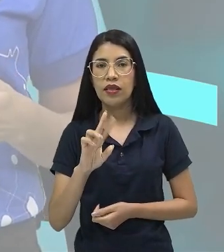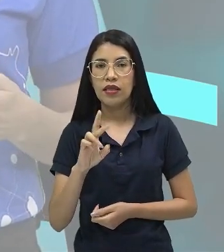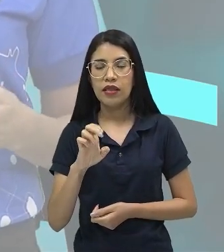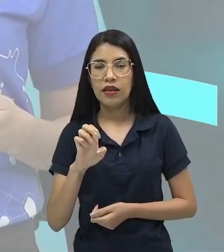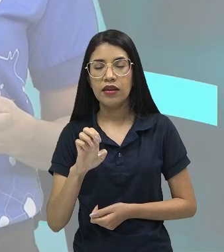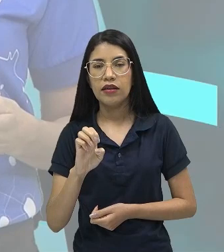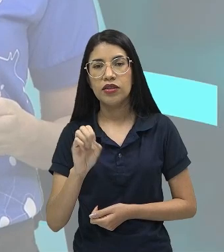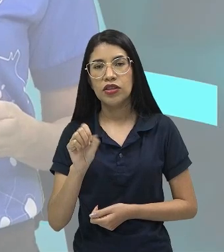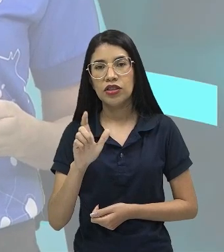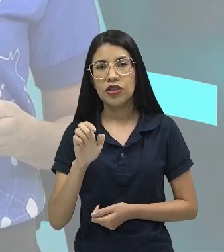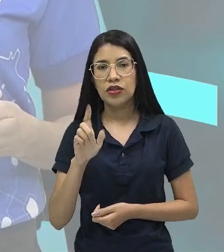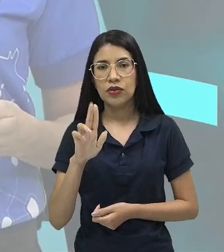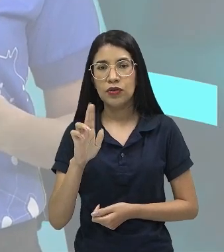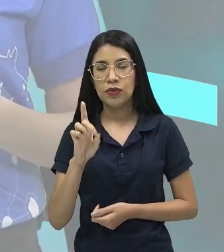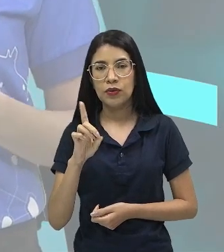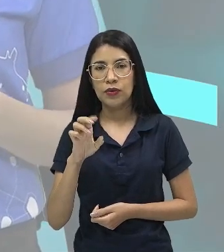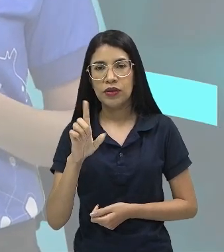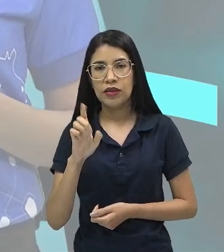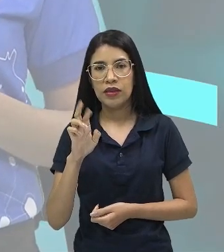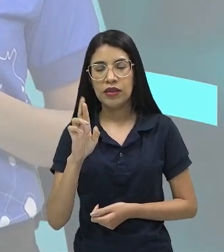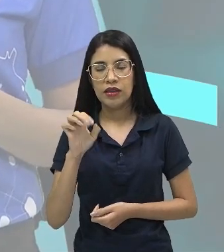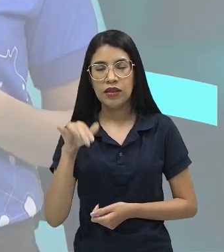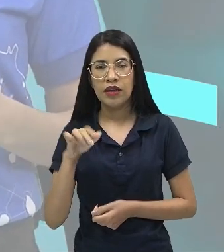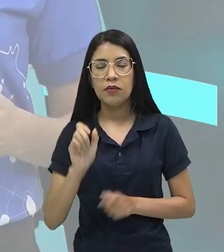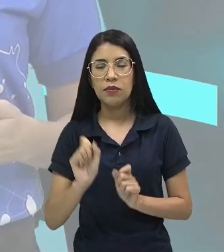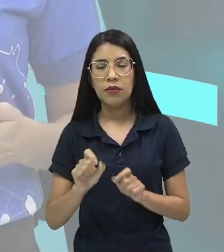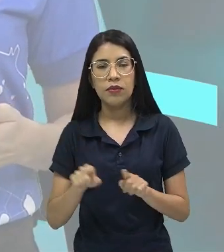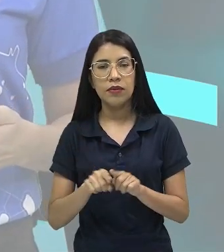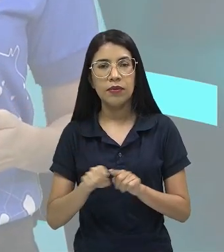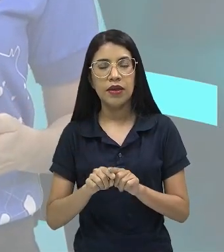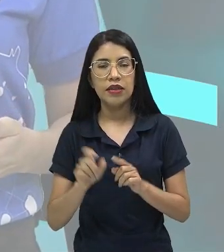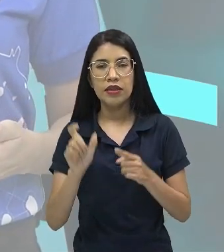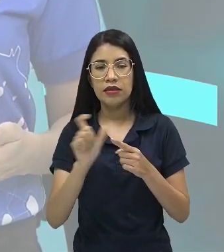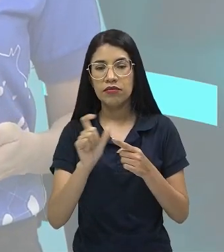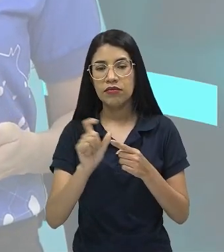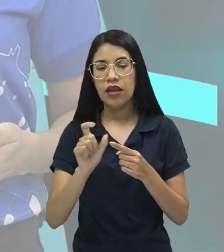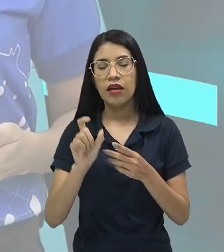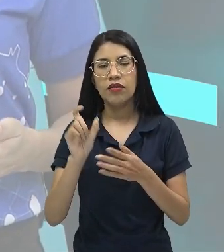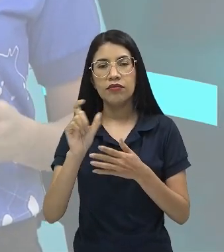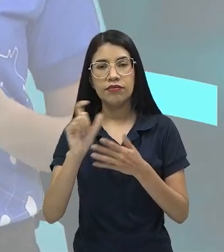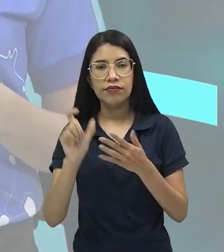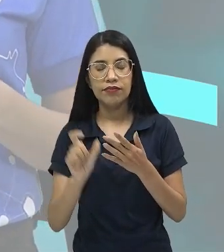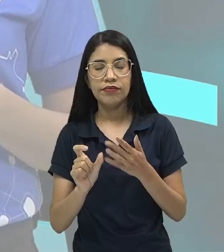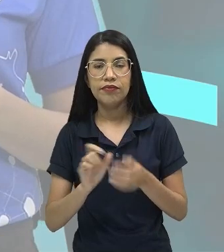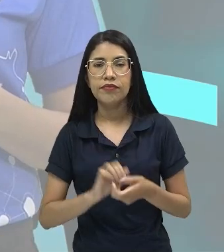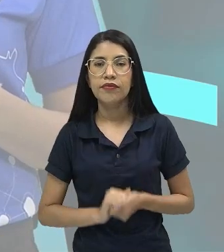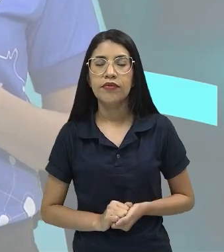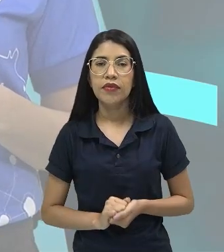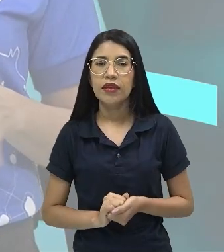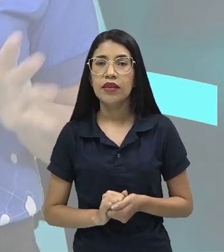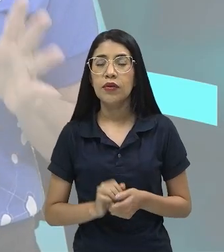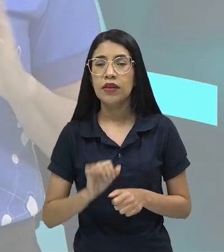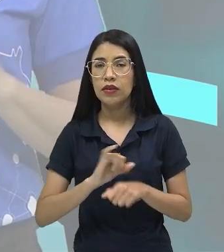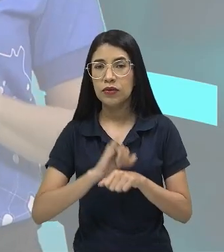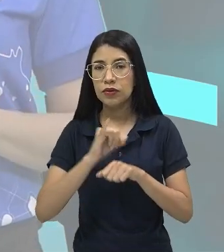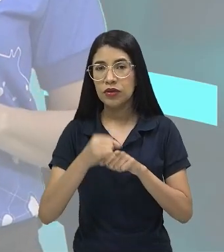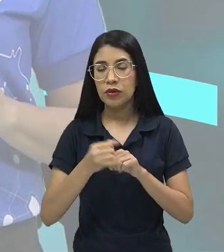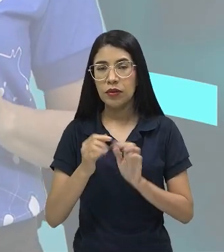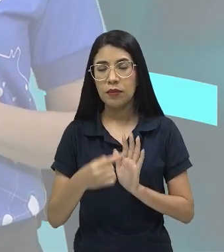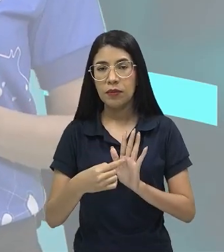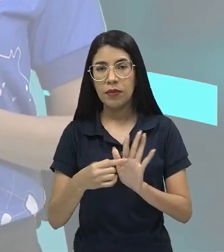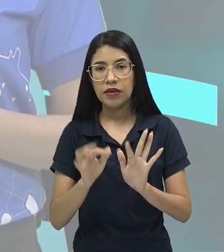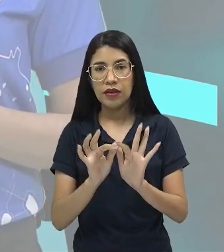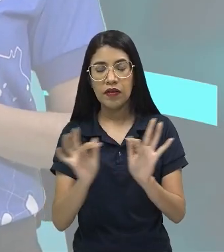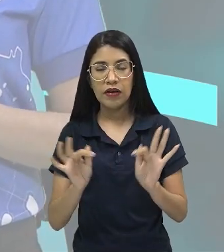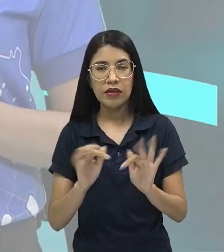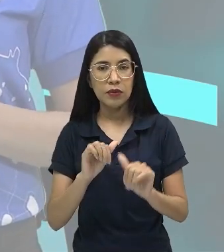é? Pode ser também o você, do singular, certo? Então, quando a gente tem esses sujeitos na frase, não tem nenhuma